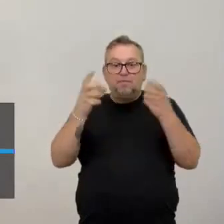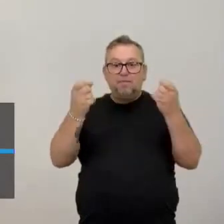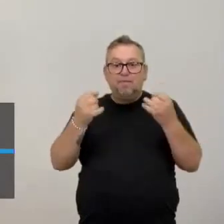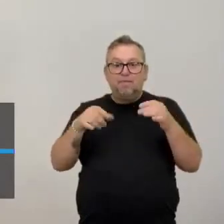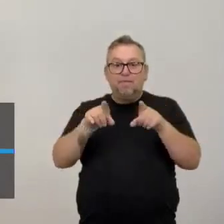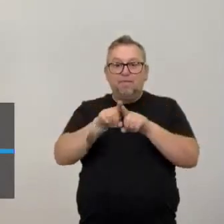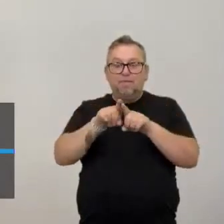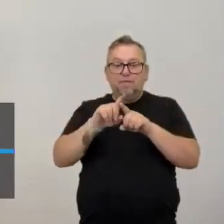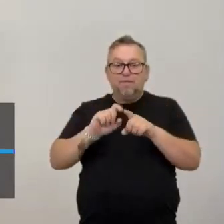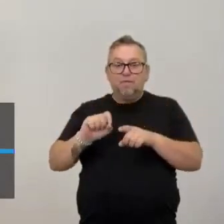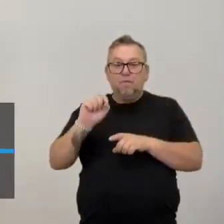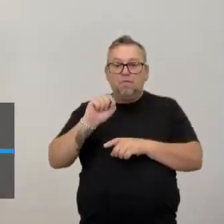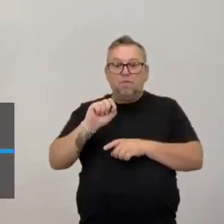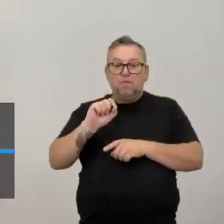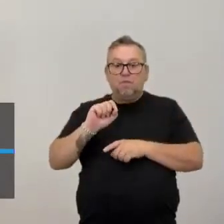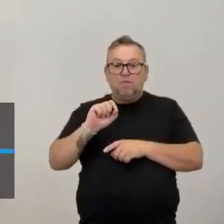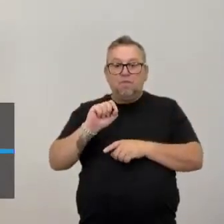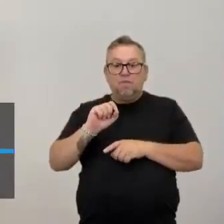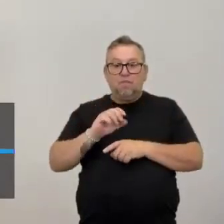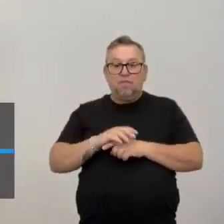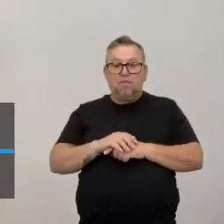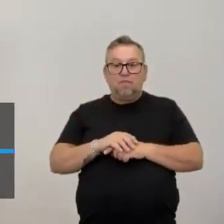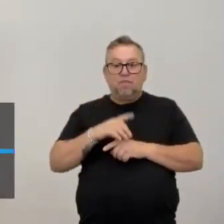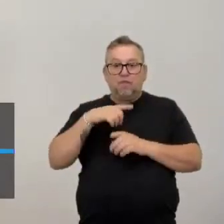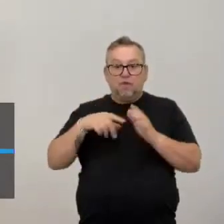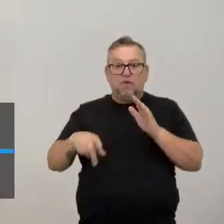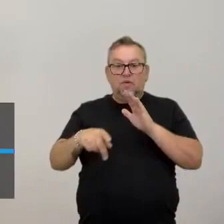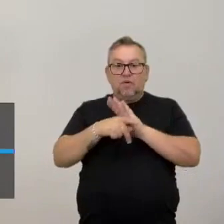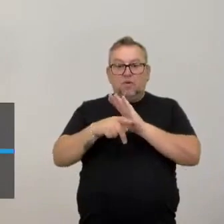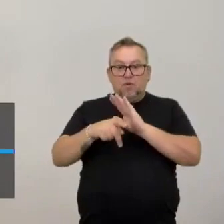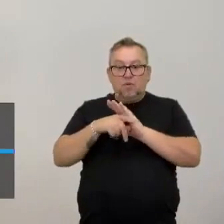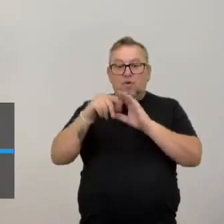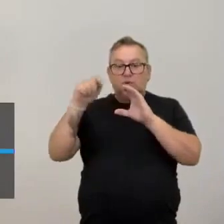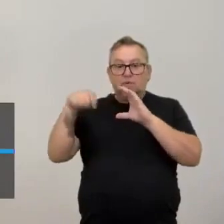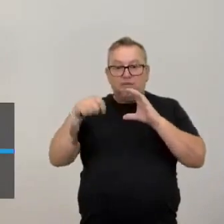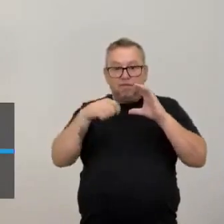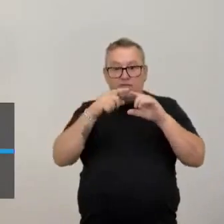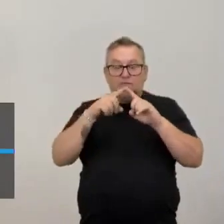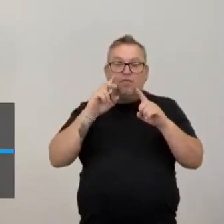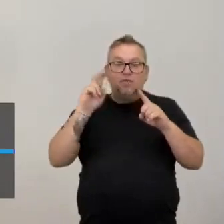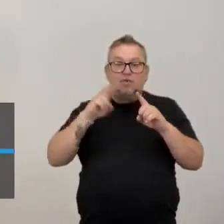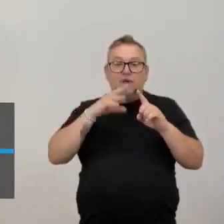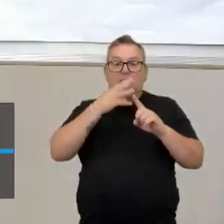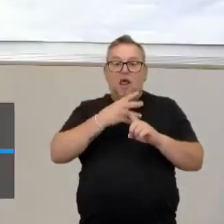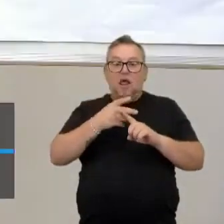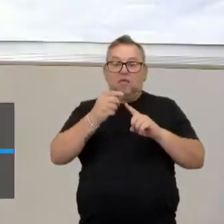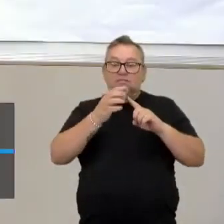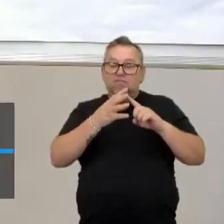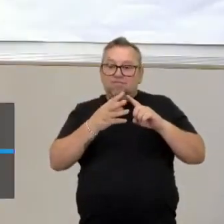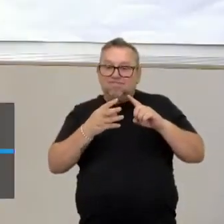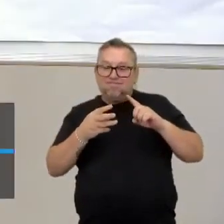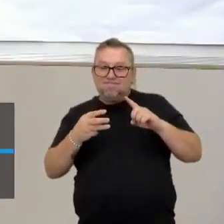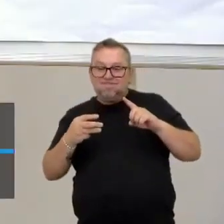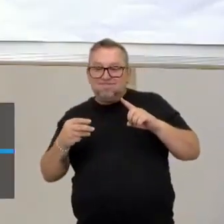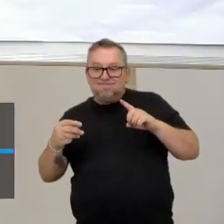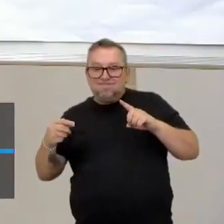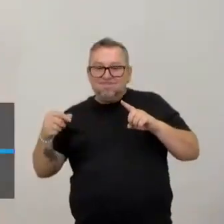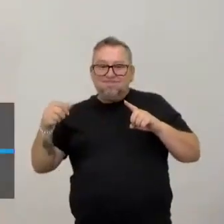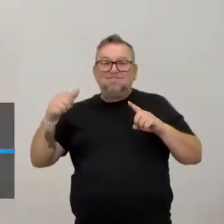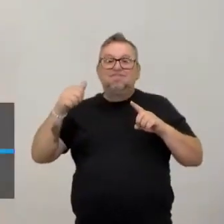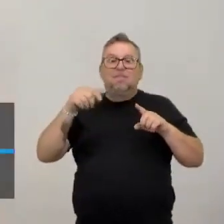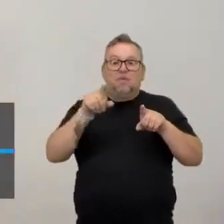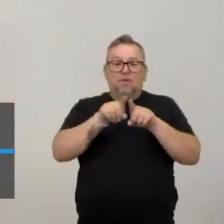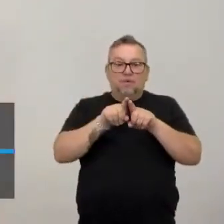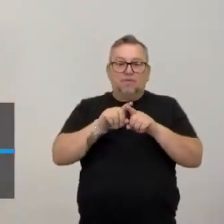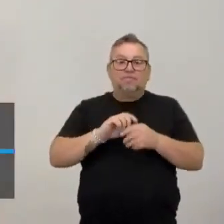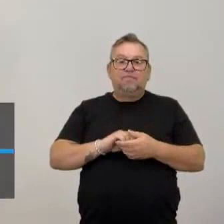no intervalo, que realmente no próprio vídeo mostra ali aquele momento da arte indo embora, né? Se deteriorando, Sim. acabando, se